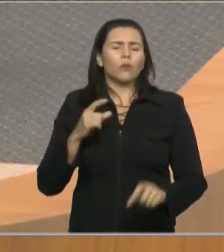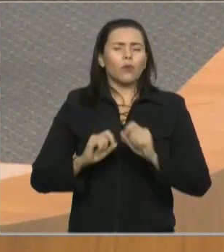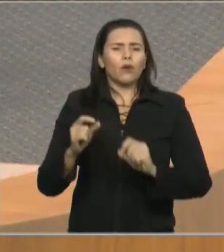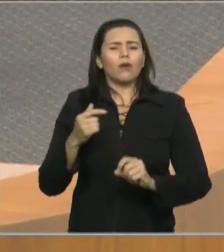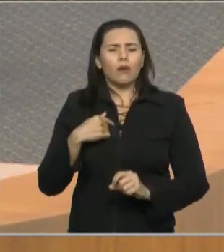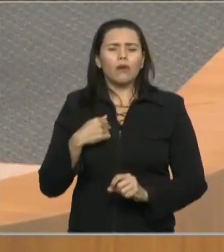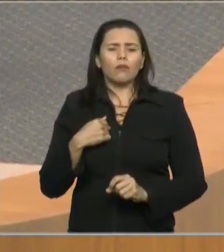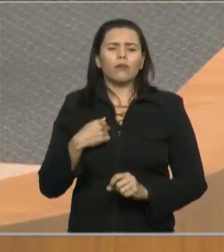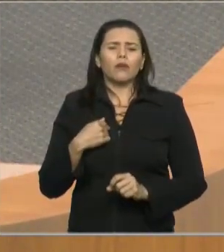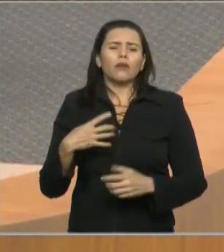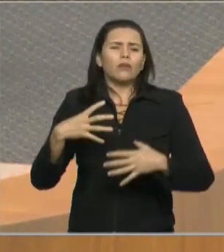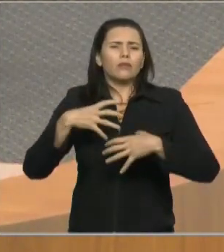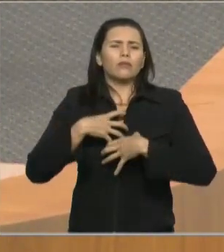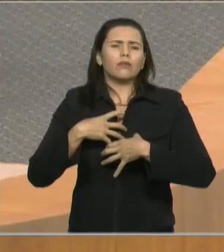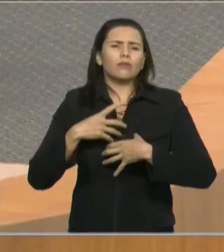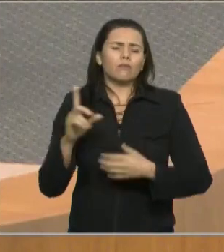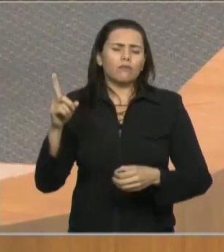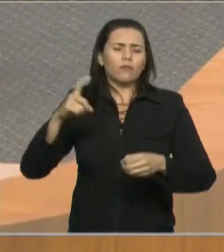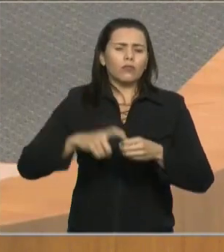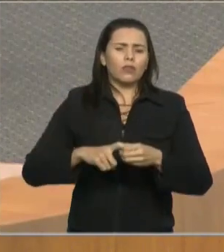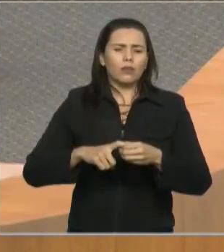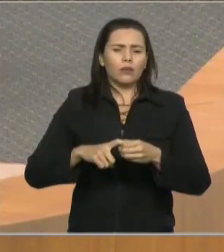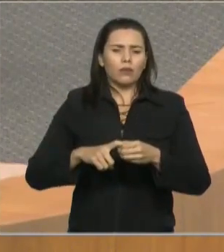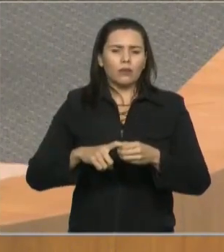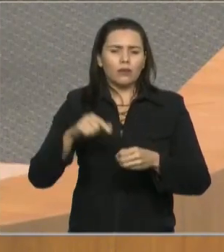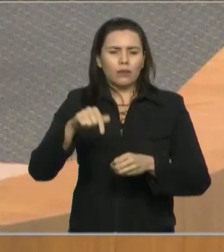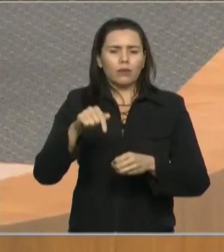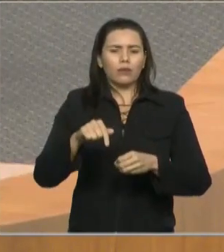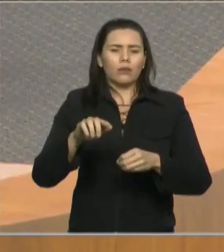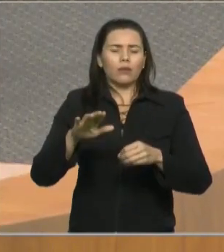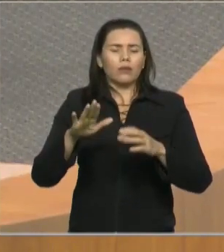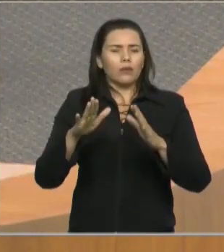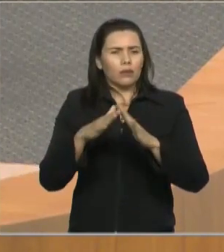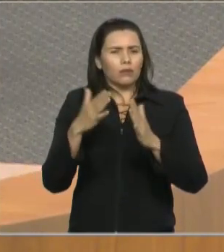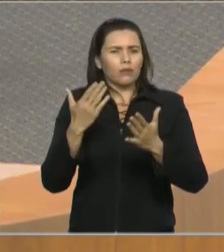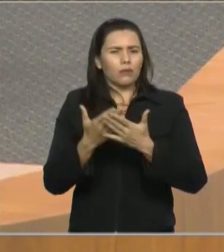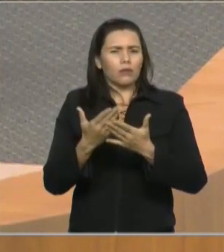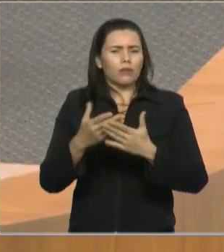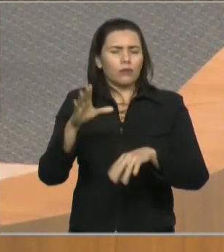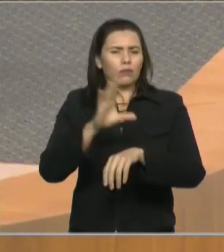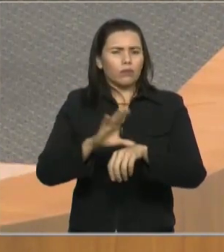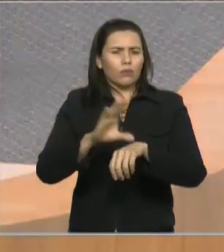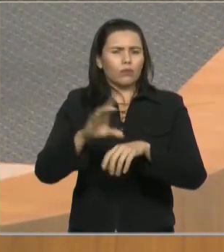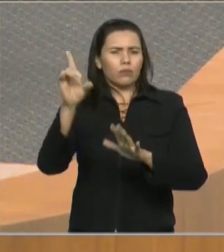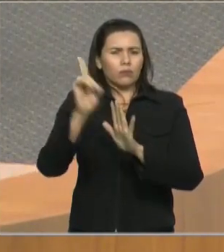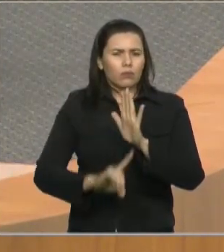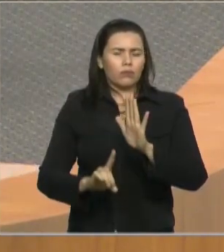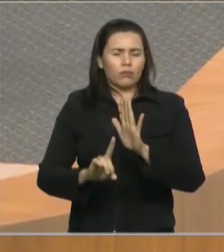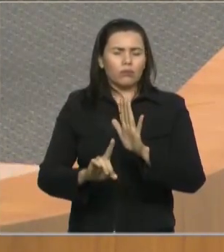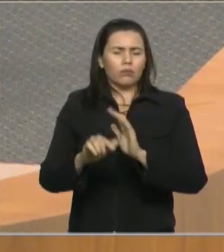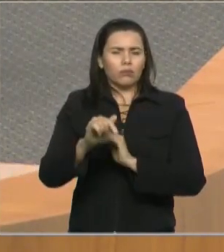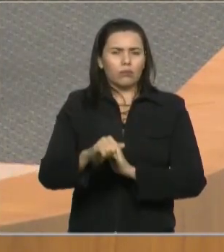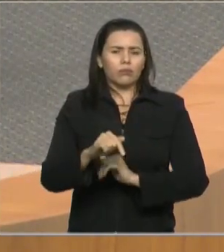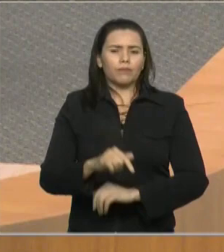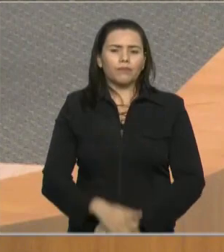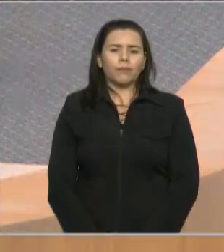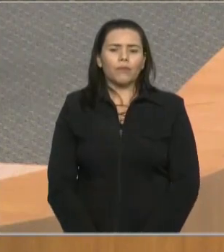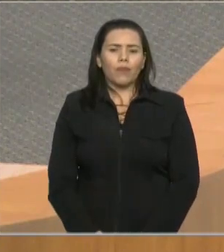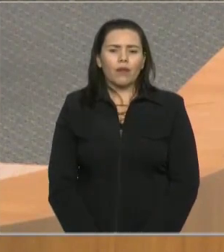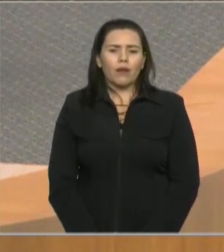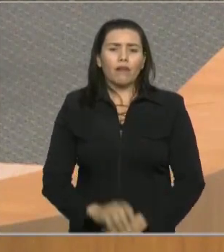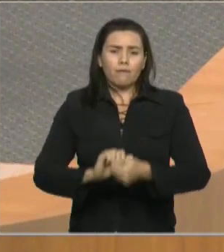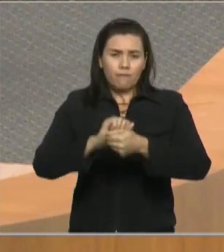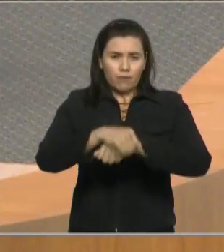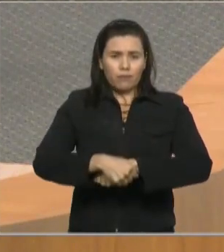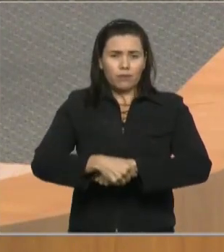de aprender, para que eu pudesse... Finalize, deputado, por favor. Vou concluir, presidente Ricardo Wilson. Para que eu pudesse, inclusive, nas minhas atuações